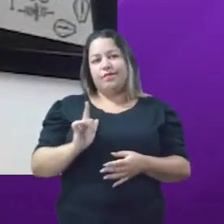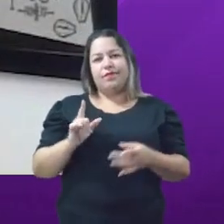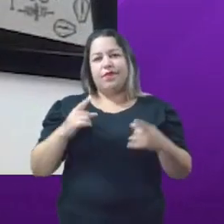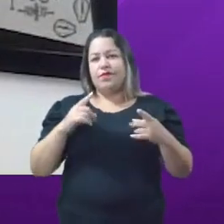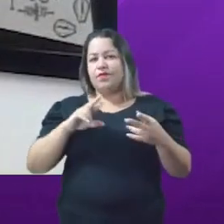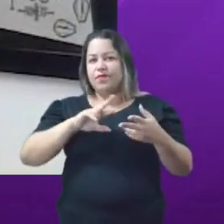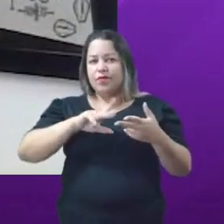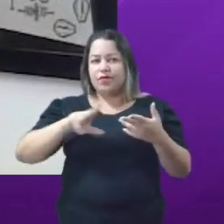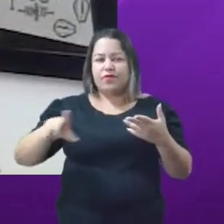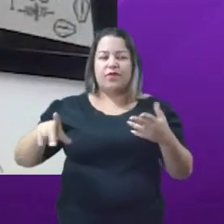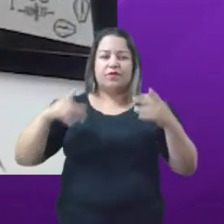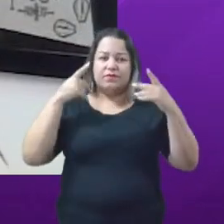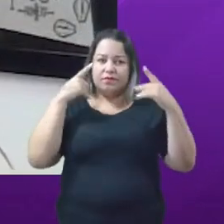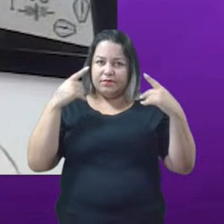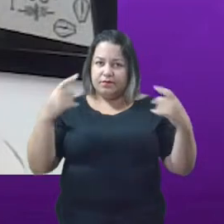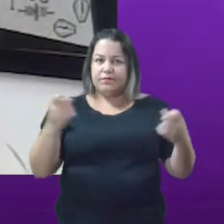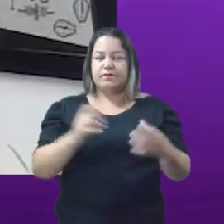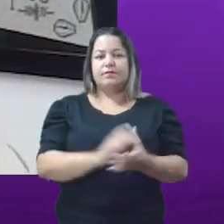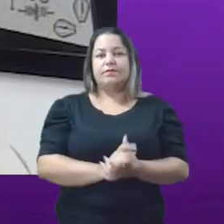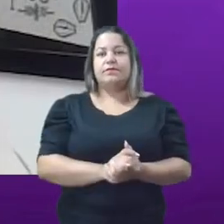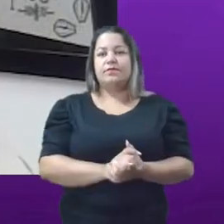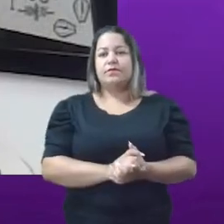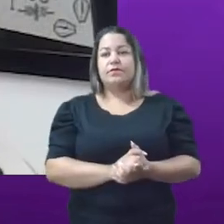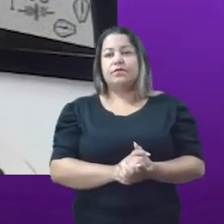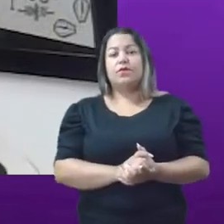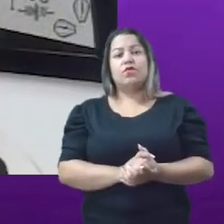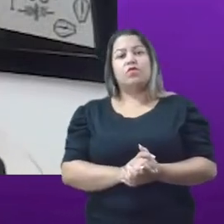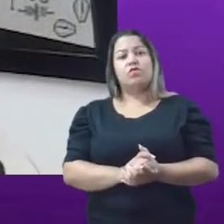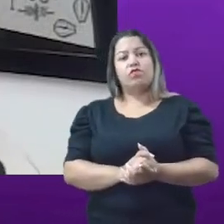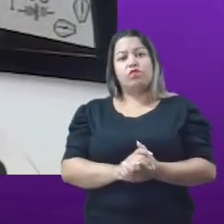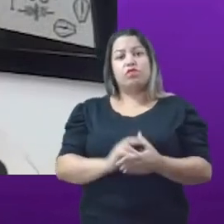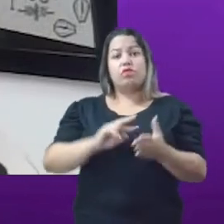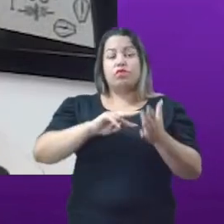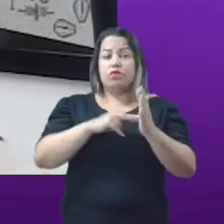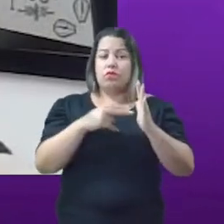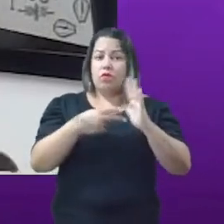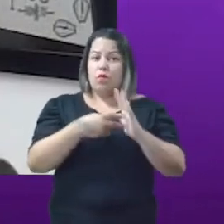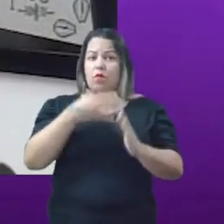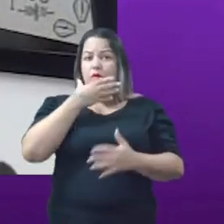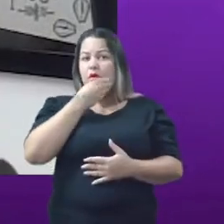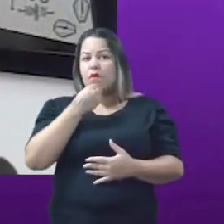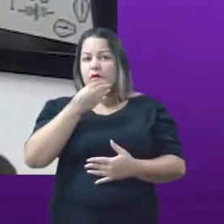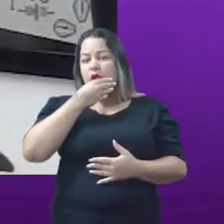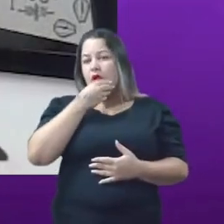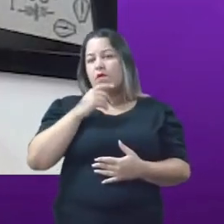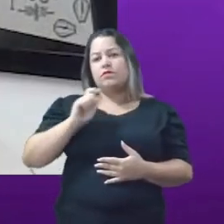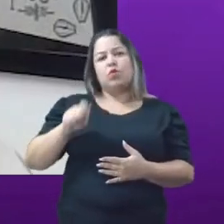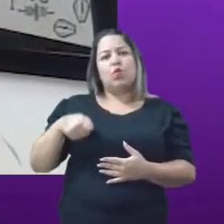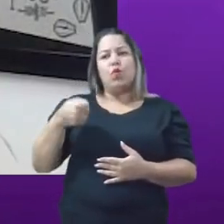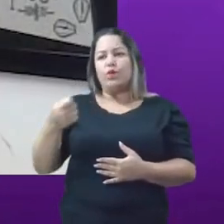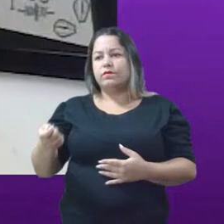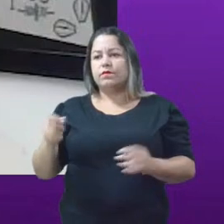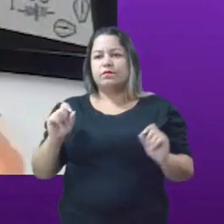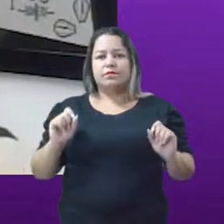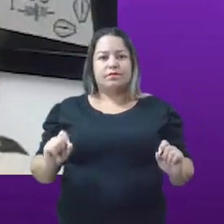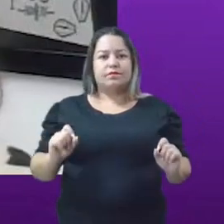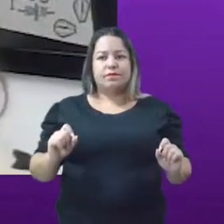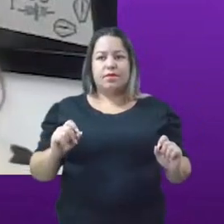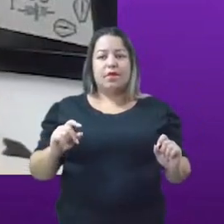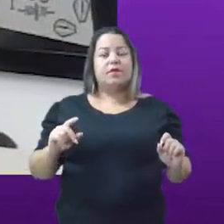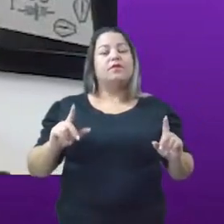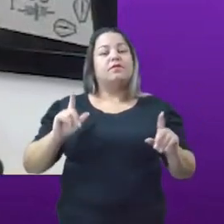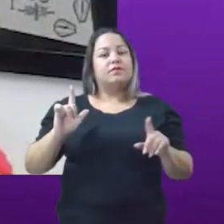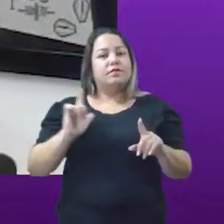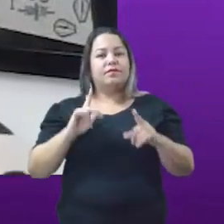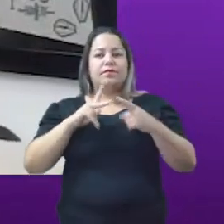de diversas violências. Então, gente, nesse sentido, para o homem ser o símbolo do patriarcado, ele precisa